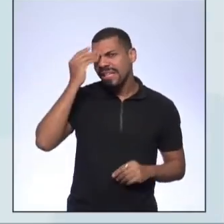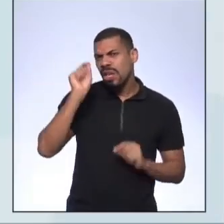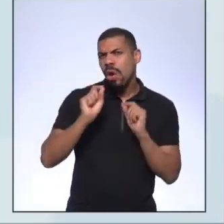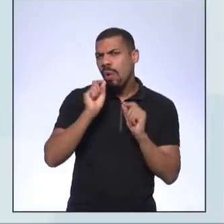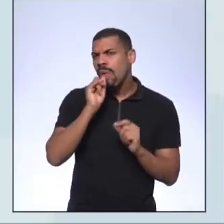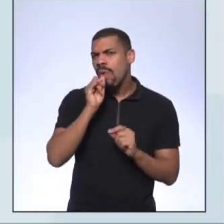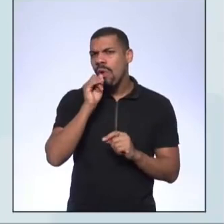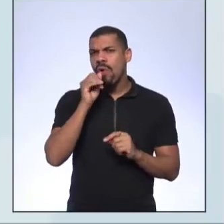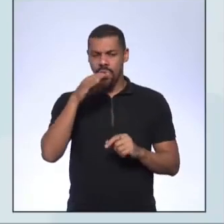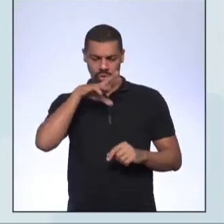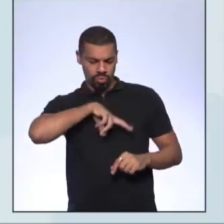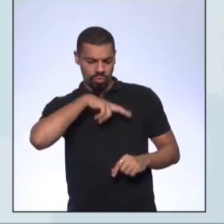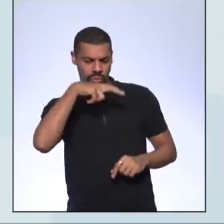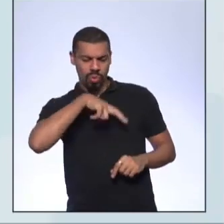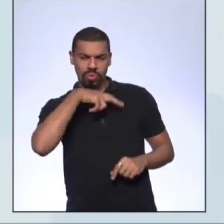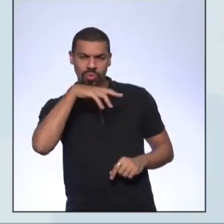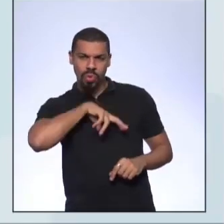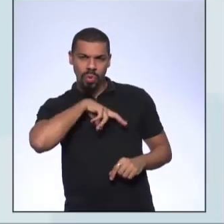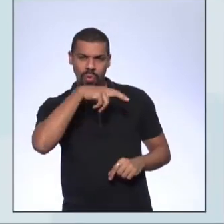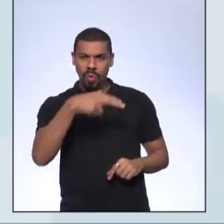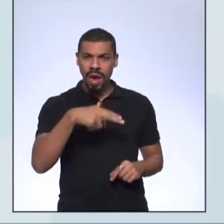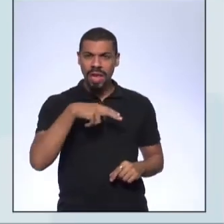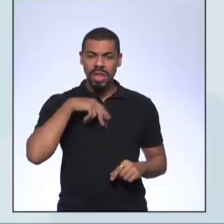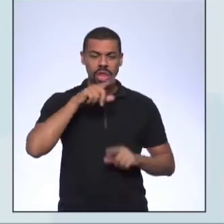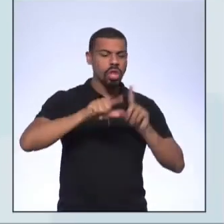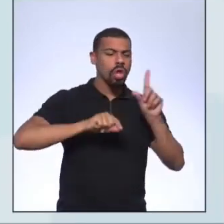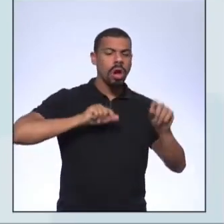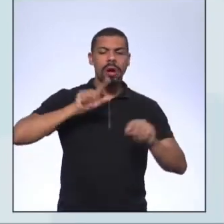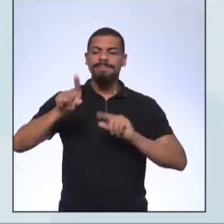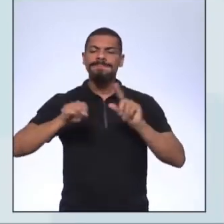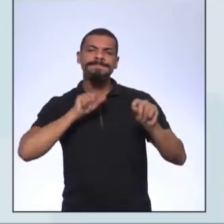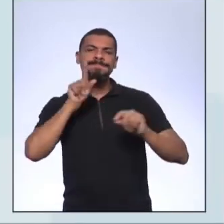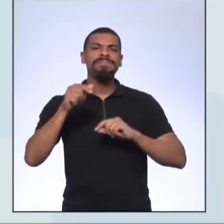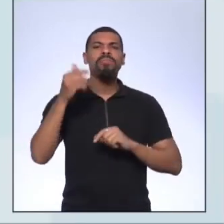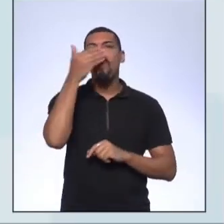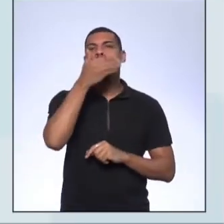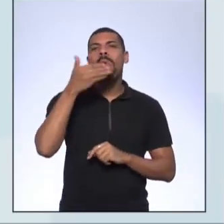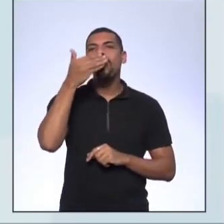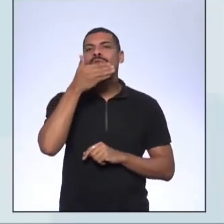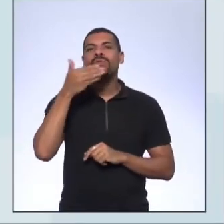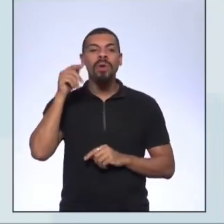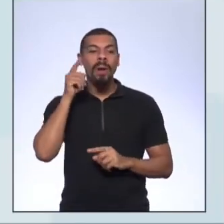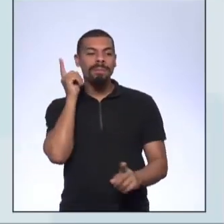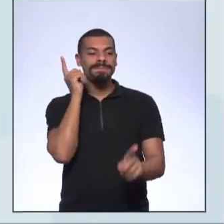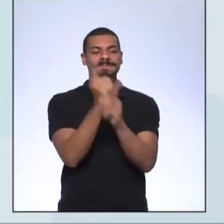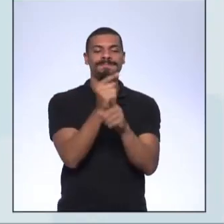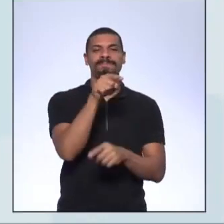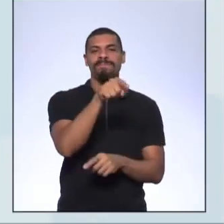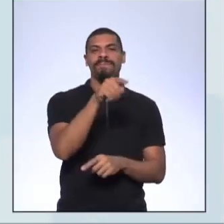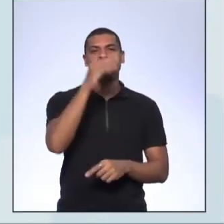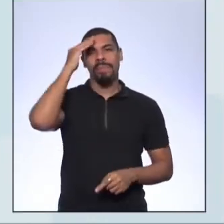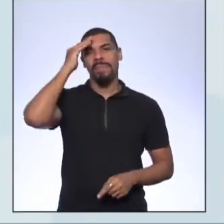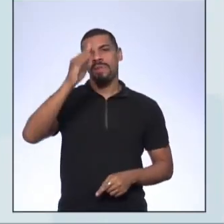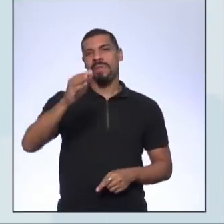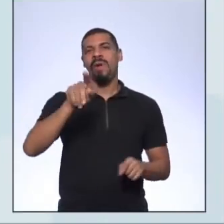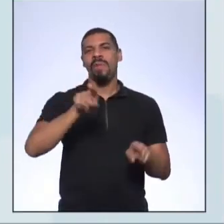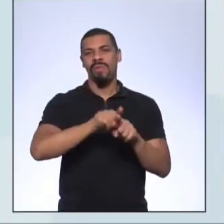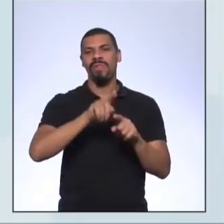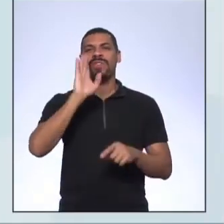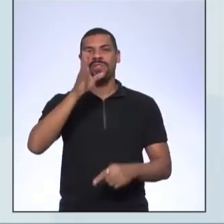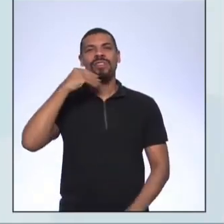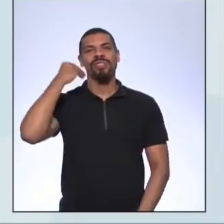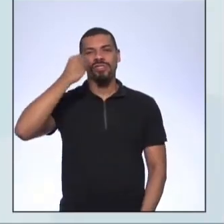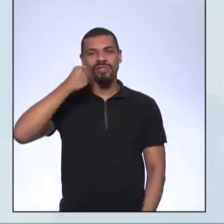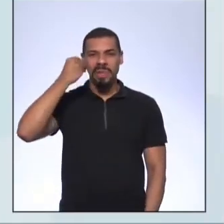os portugueses, em um determinado momento, escolhem o açúcar para ser o principal produto explorado, porque eles já tinham